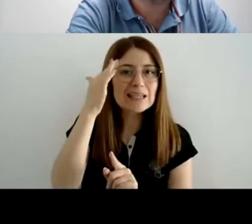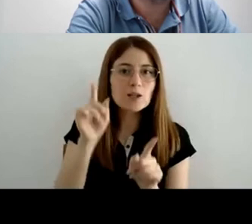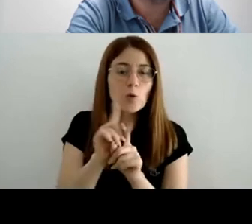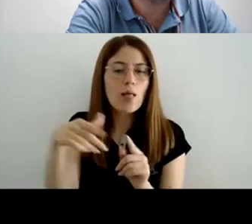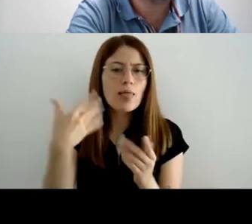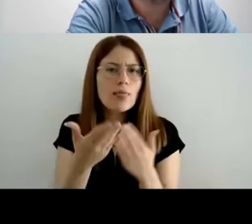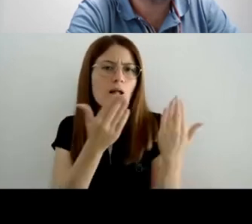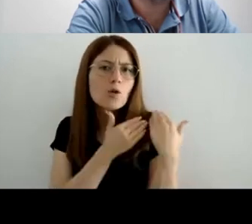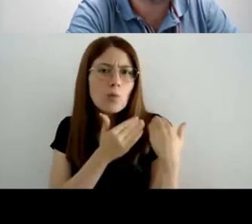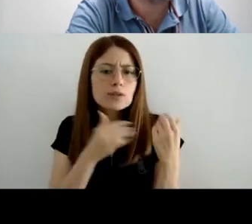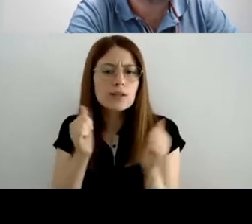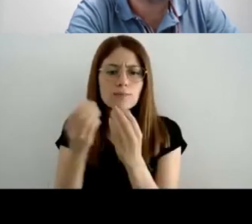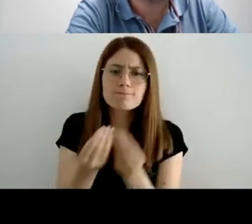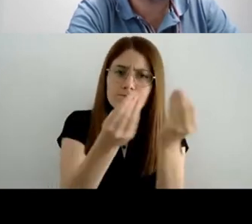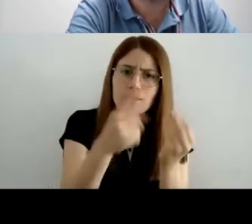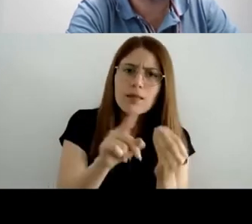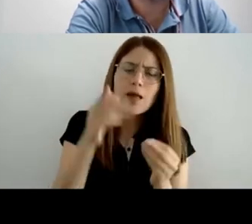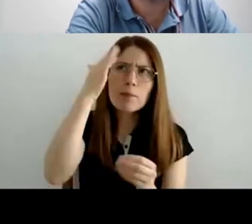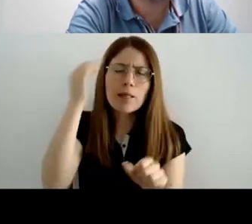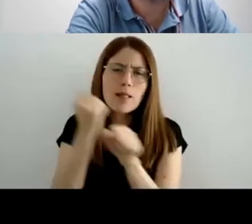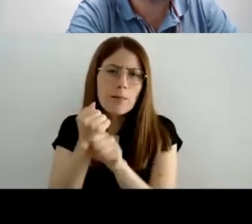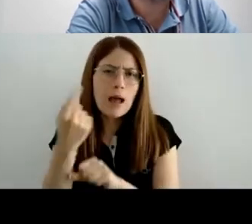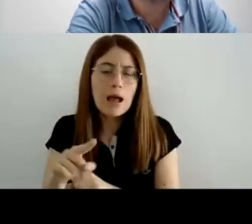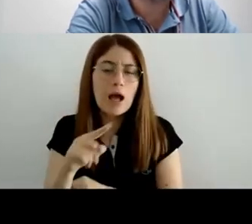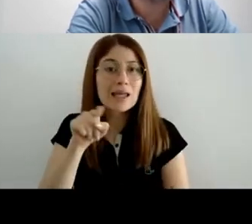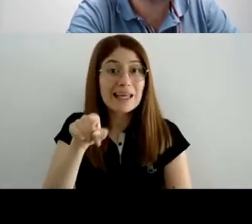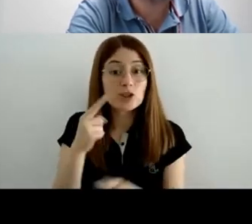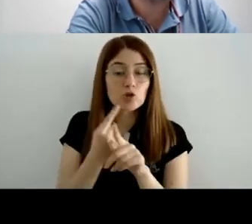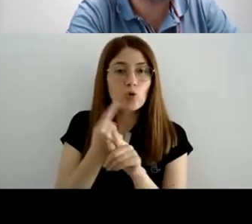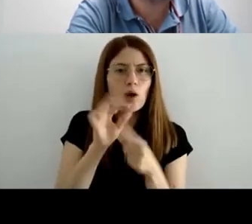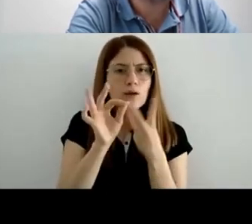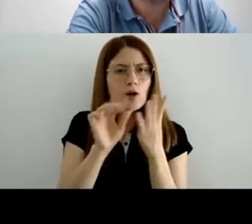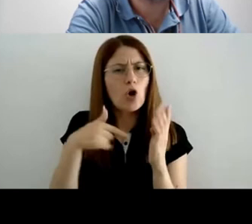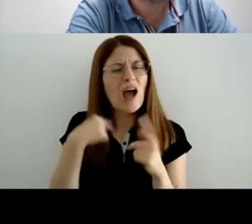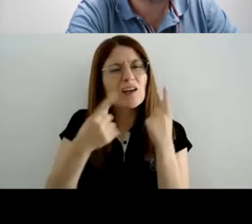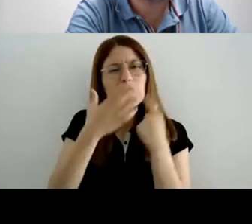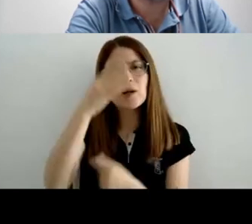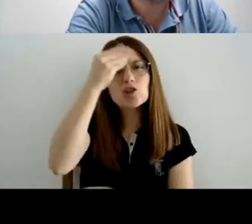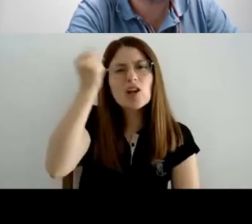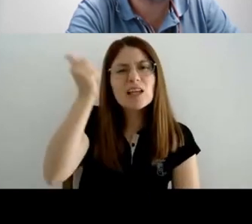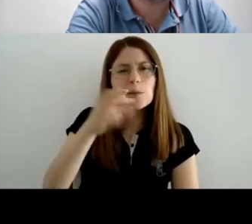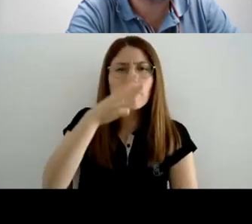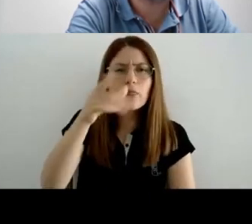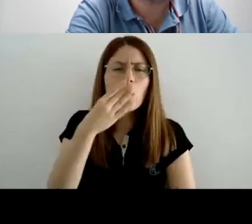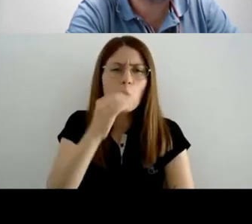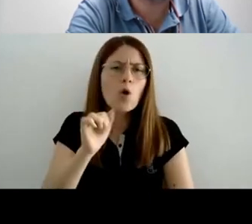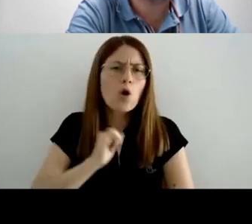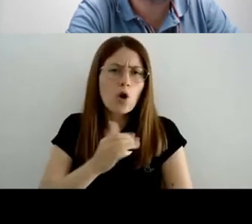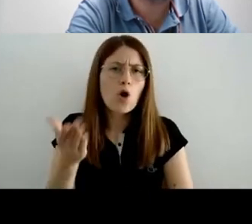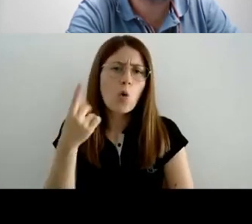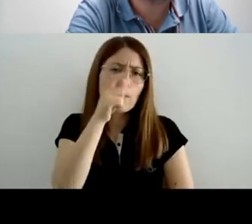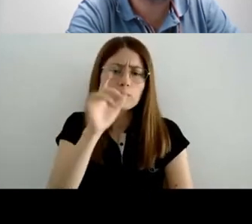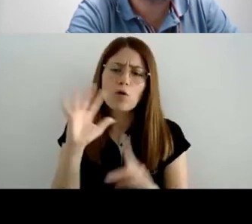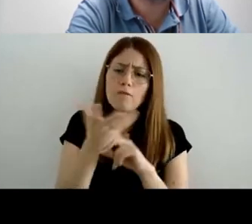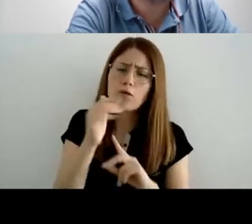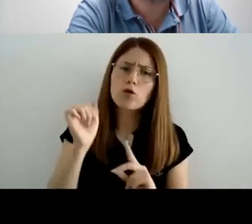entregar a documentação, ter capacidade de trabalho, que é aquilo que nós muitas vezes nos esquecemos também de dizer aos nossos alunos, ou dizer se calhar às pessoas que estão connosco,